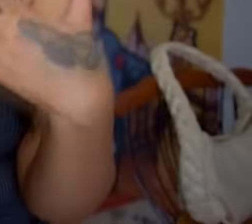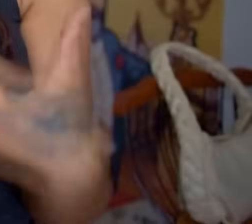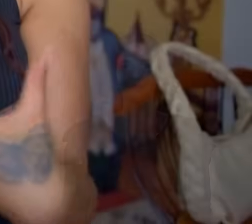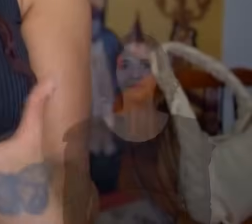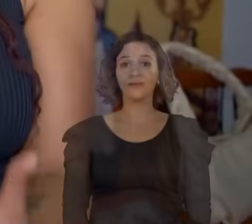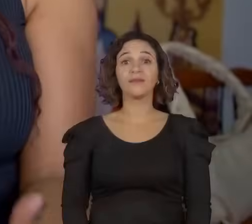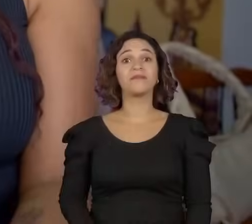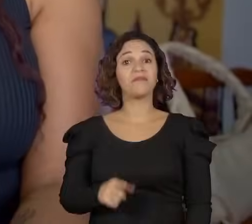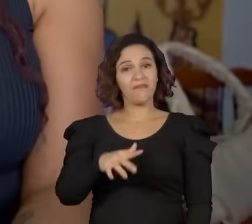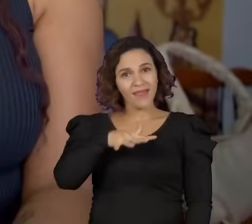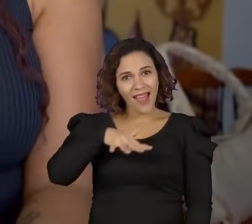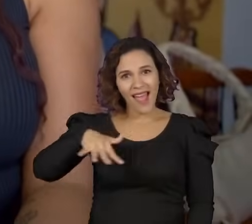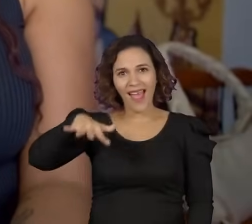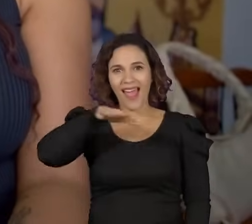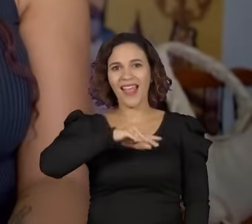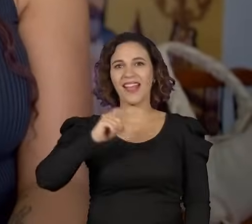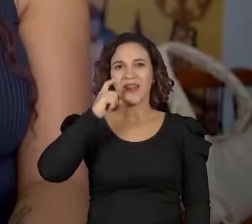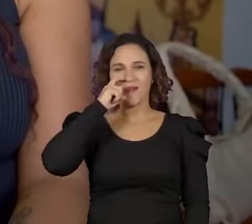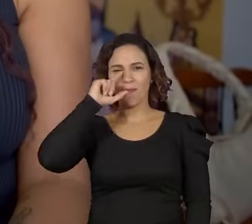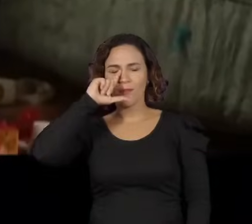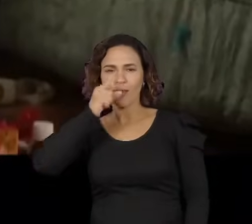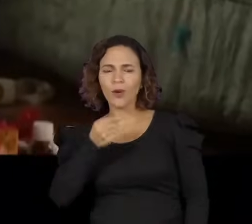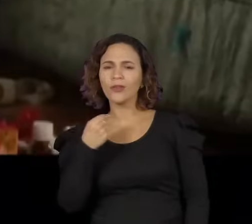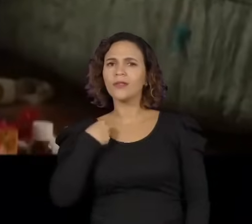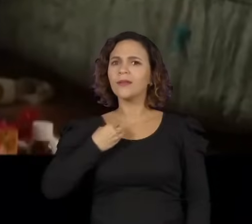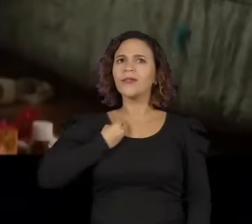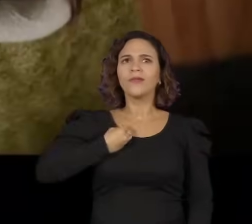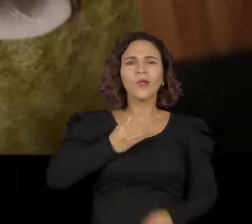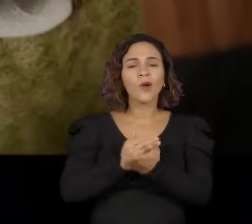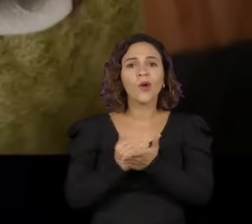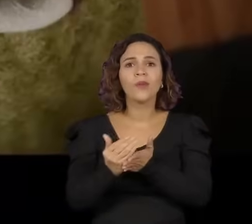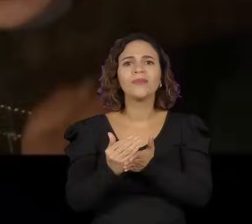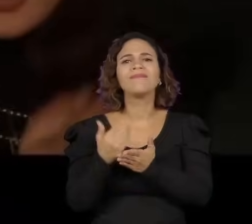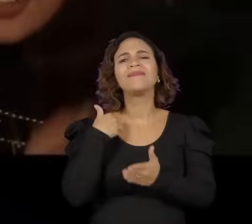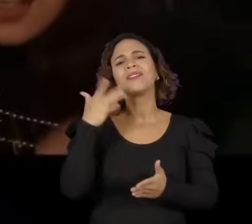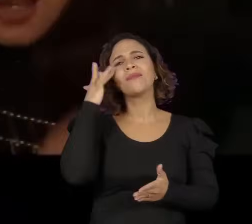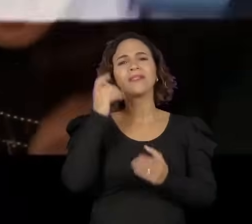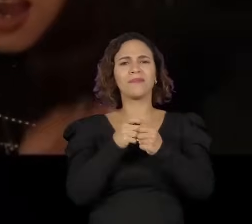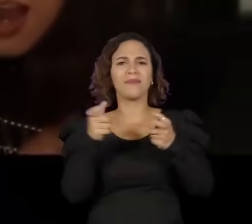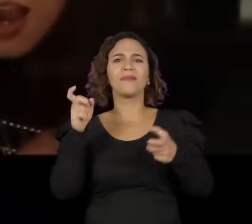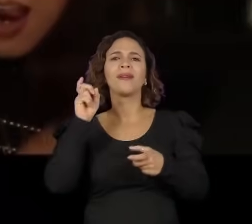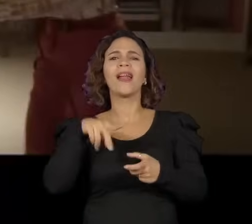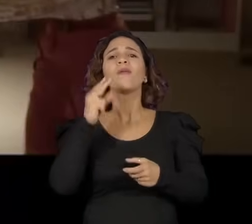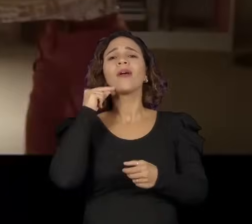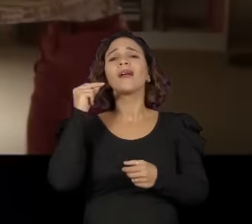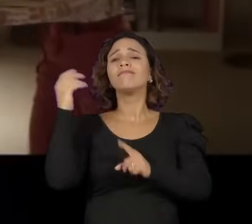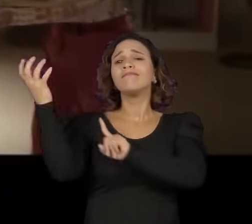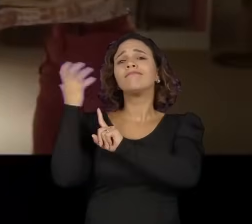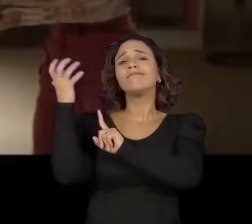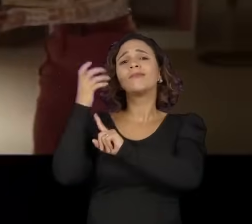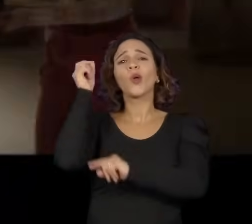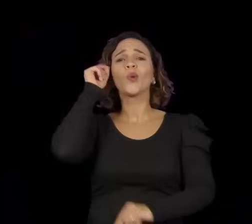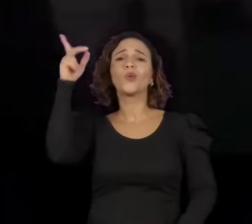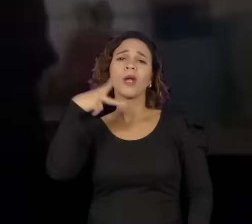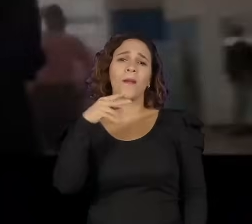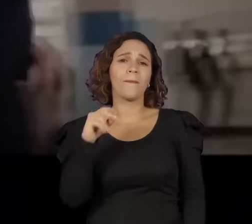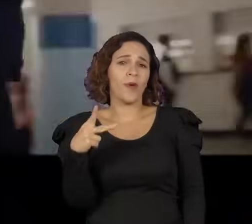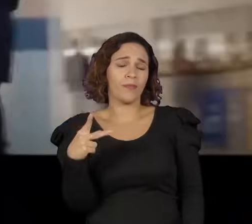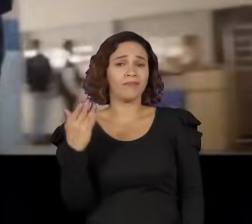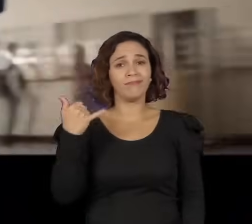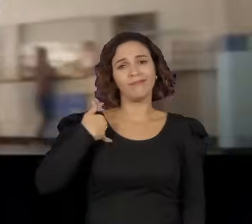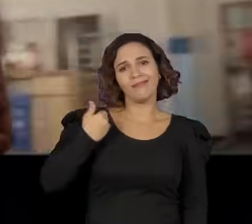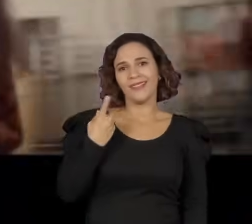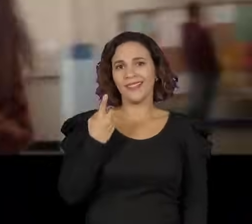A bruxaria entrou na minha vida de uma maneira assim, eu acho que é para a maioria de nós, através de uma influência da cultura pop. Quando eu tinha